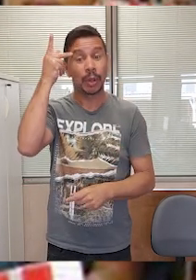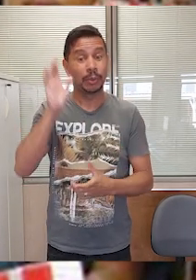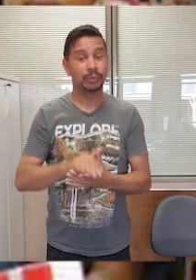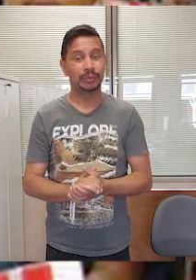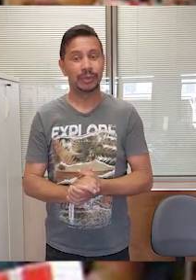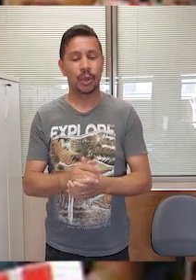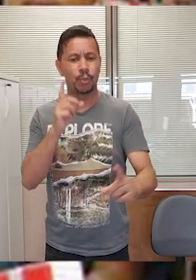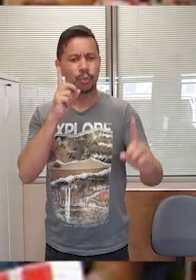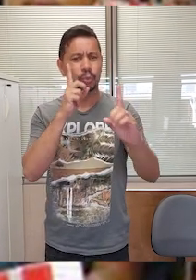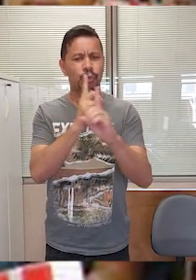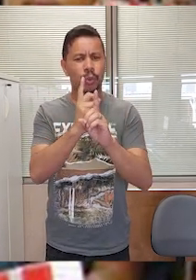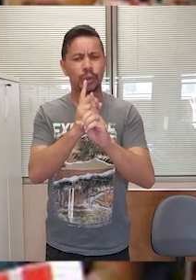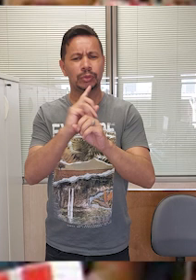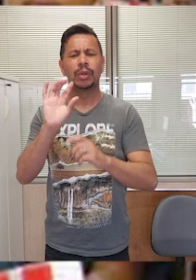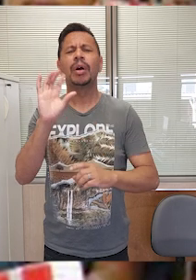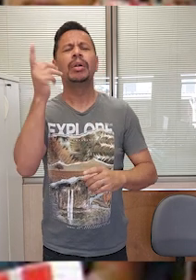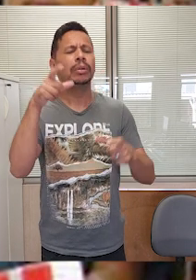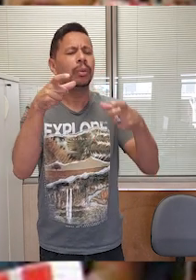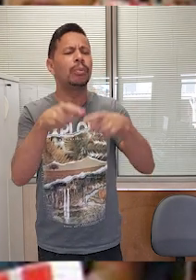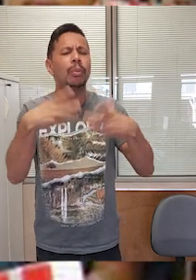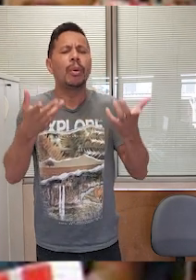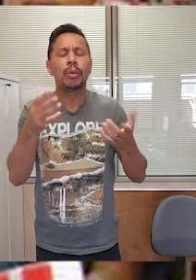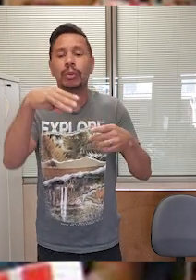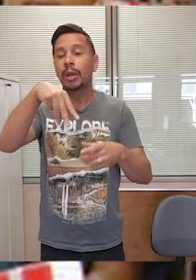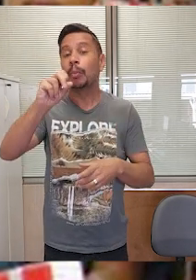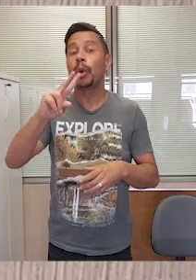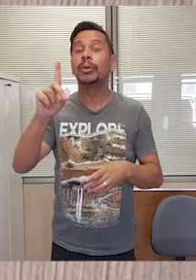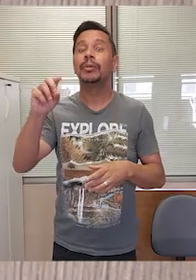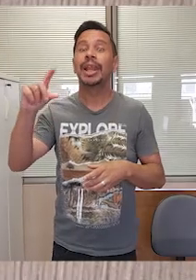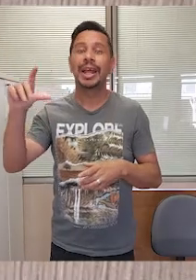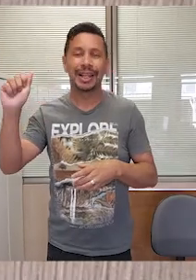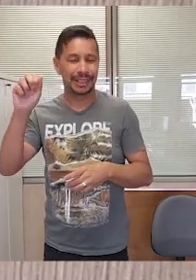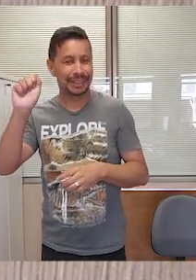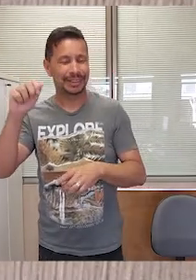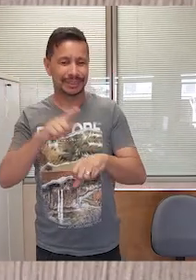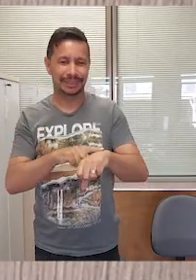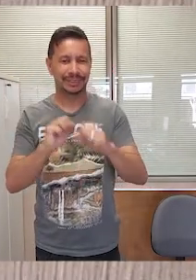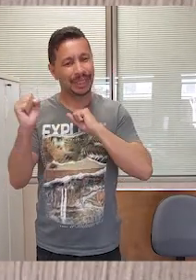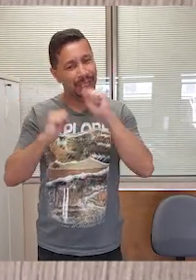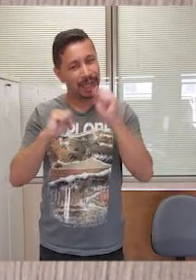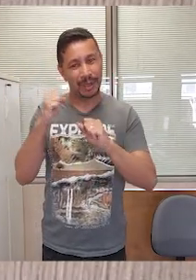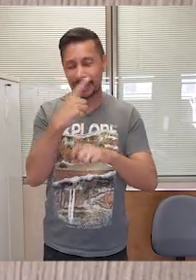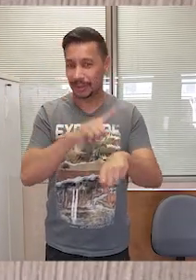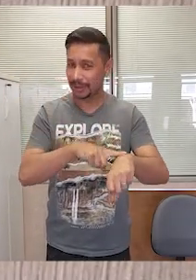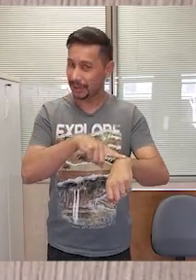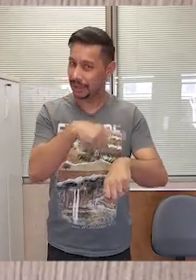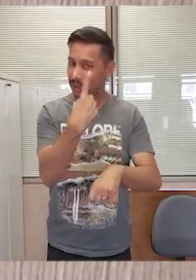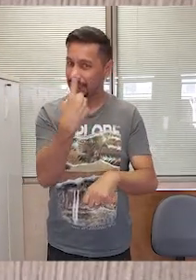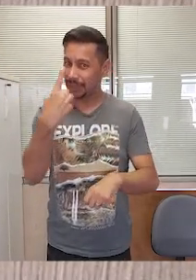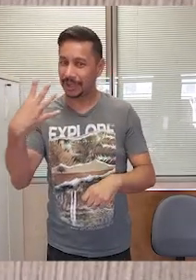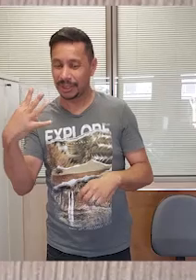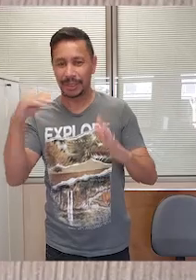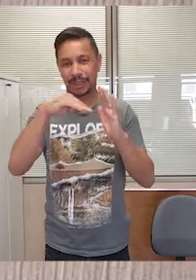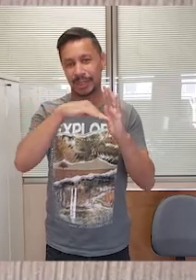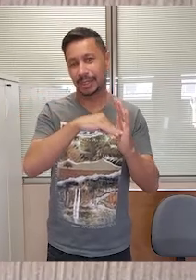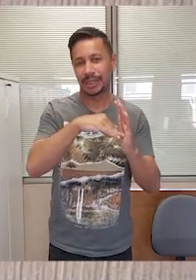Paulo. O encontro vai acontecer na modular das 14 às 16 horas. Os interessados podem se inscrever até o